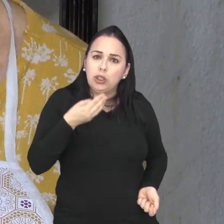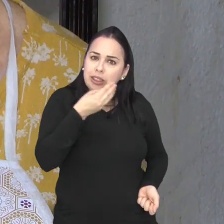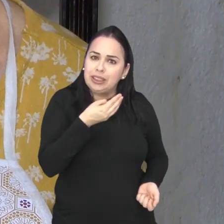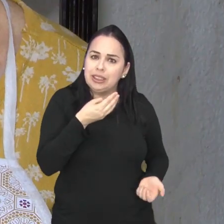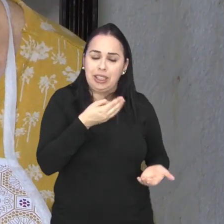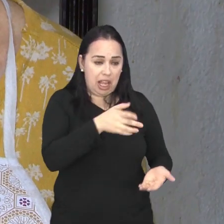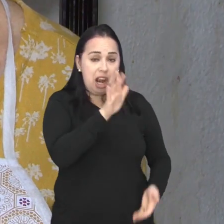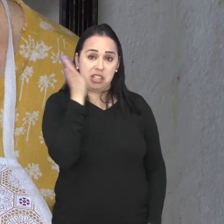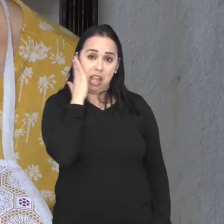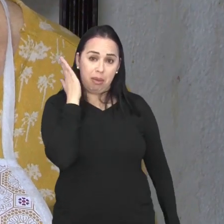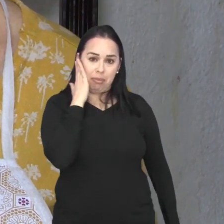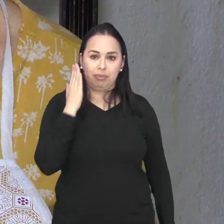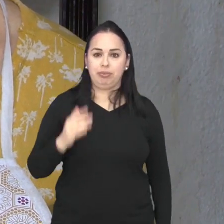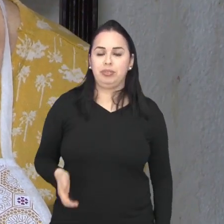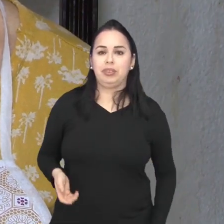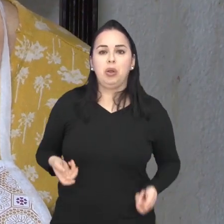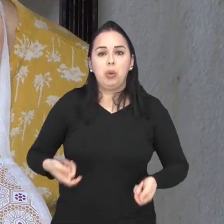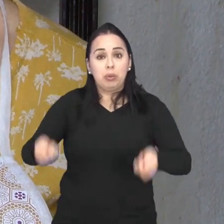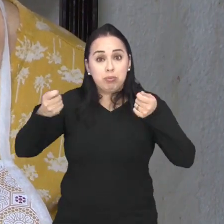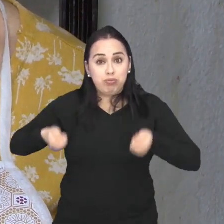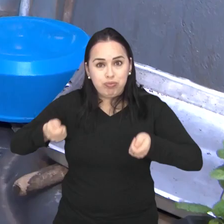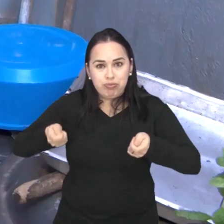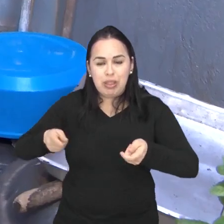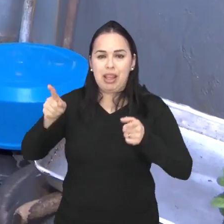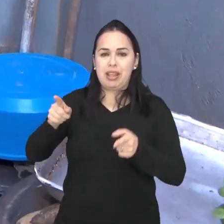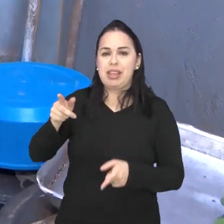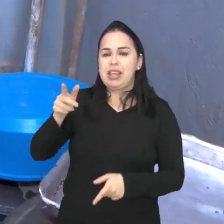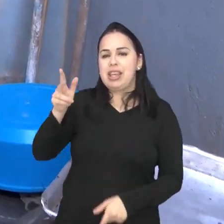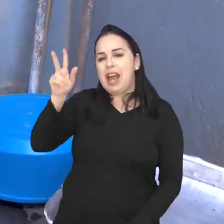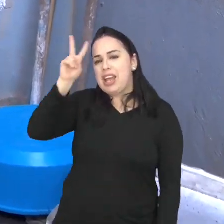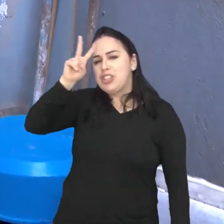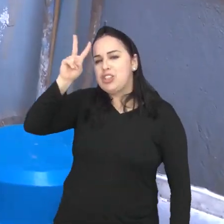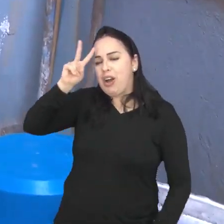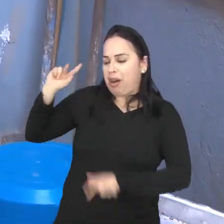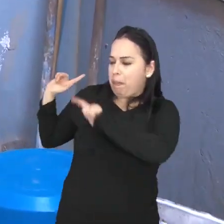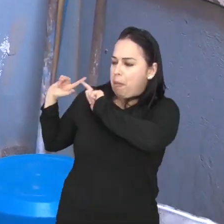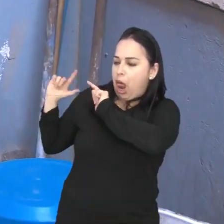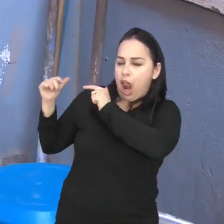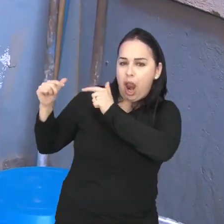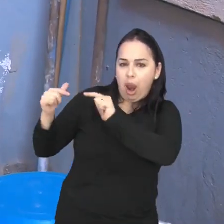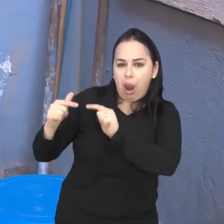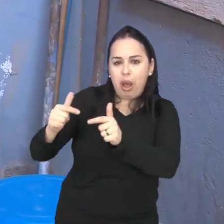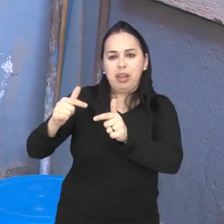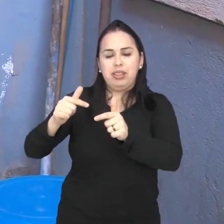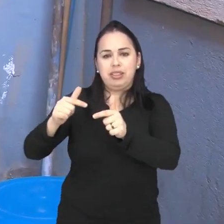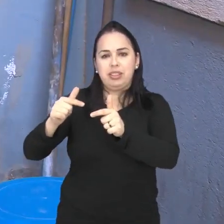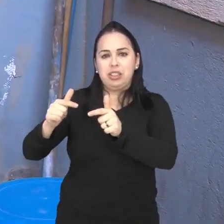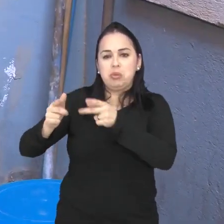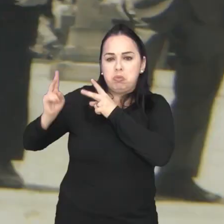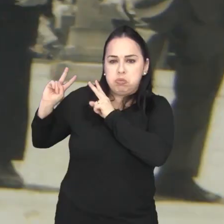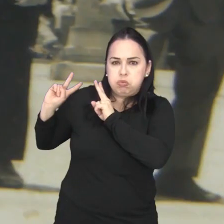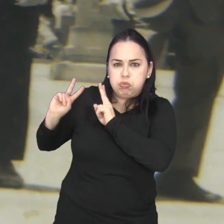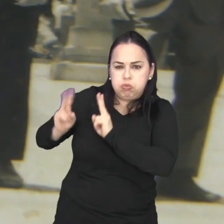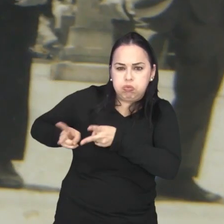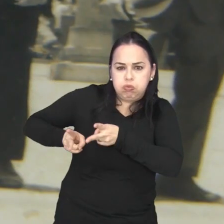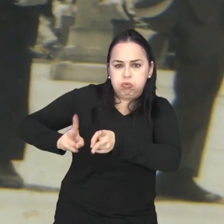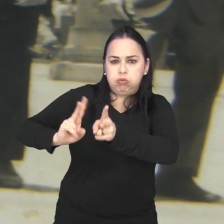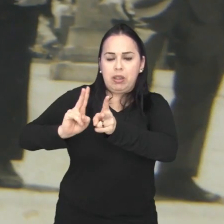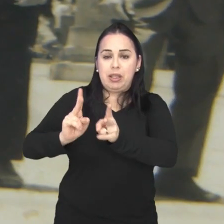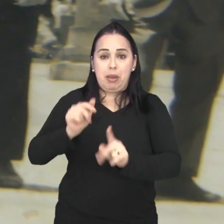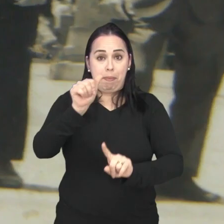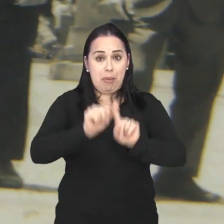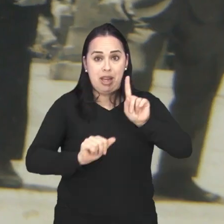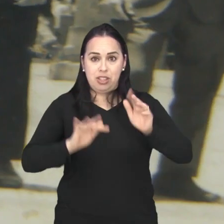ver. Minha filha sabe fazer. Expressões da sabedoria popular, como a história da Dona Sofia, são